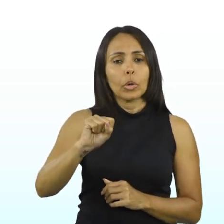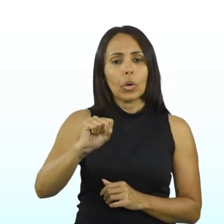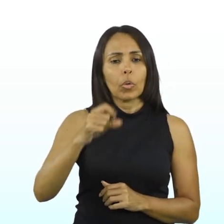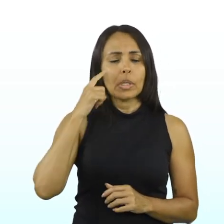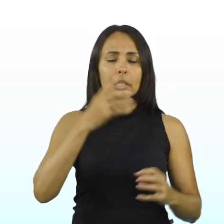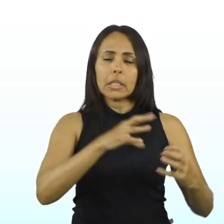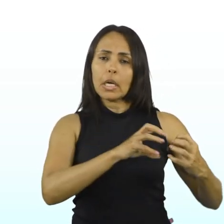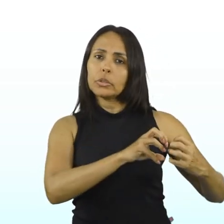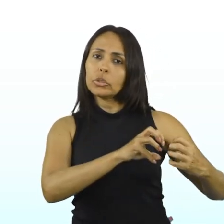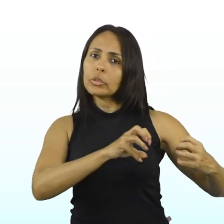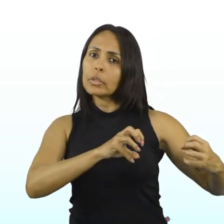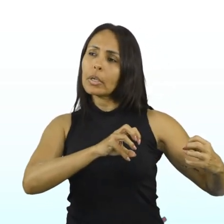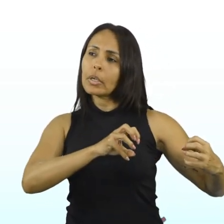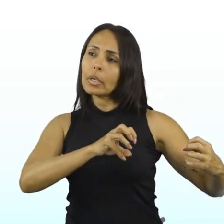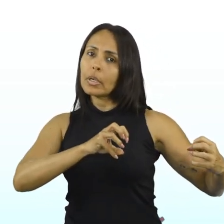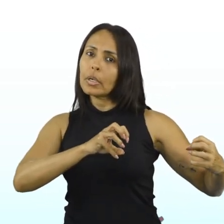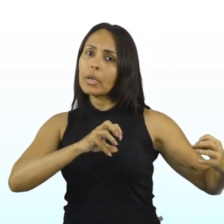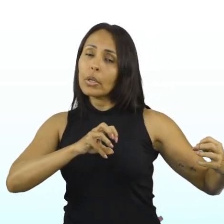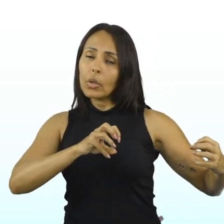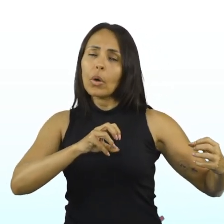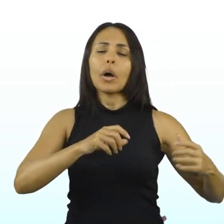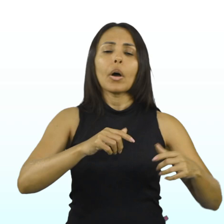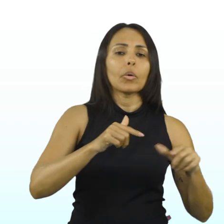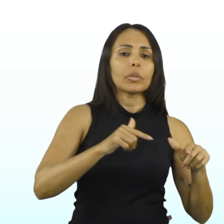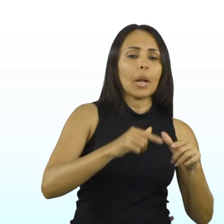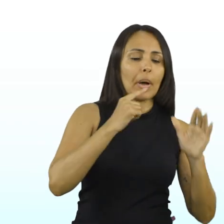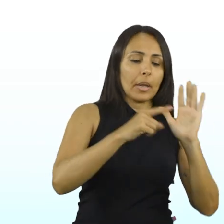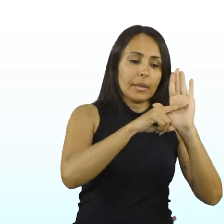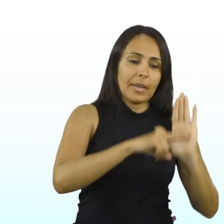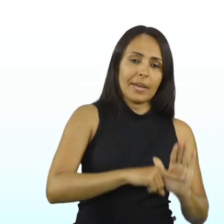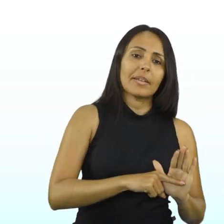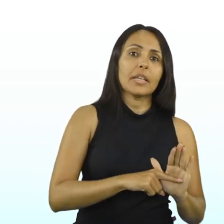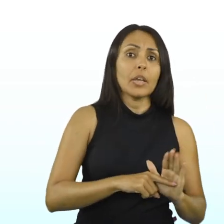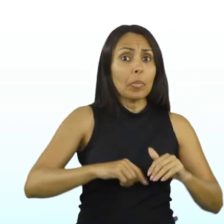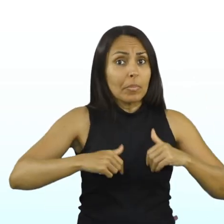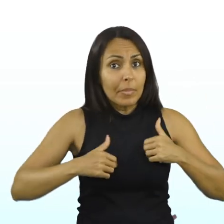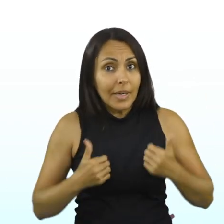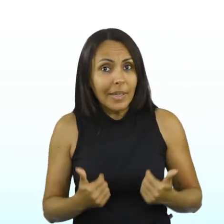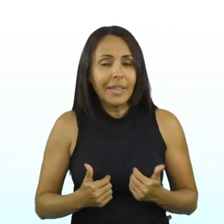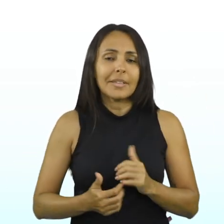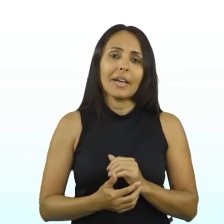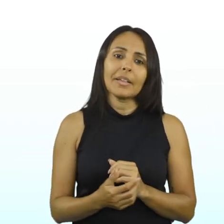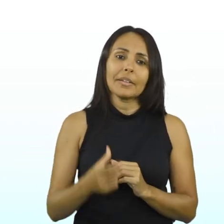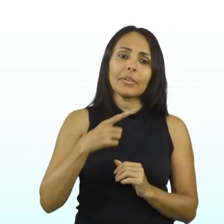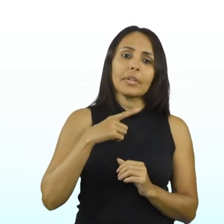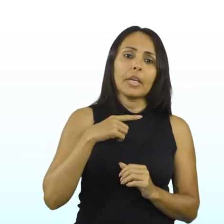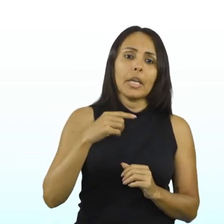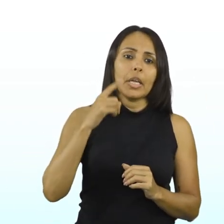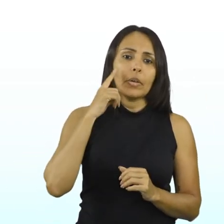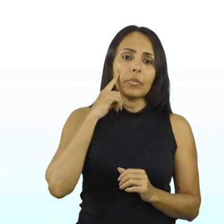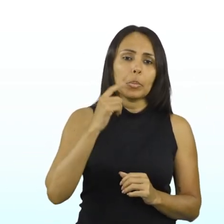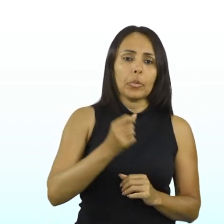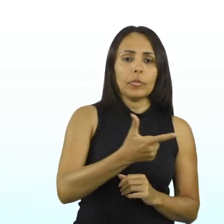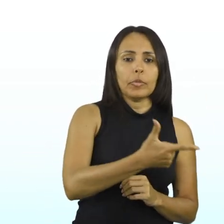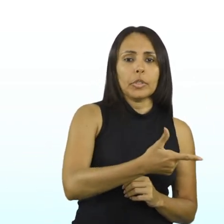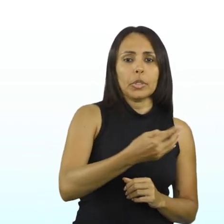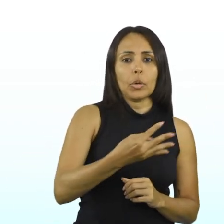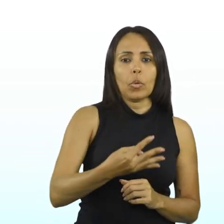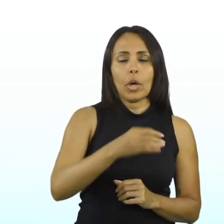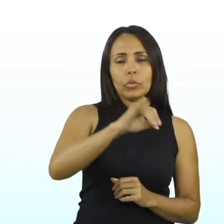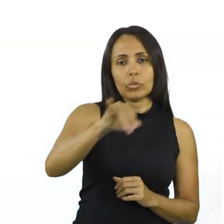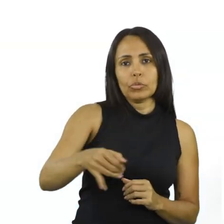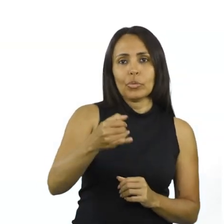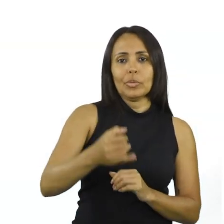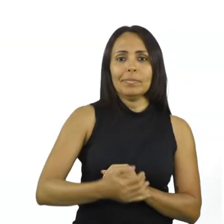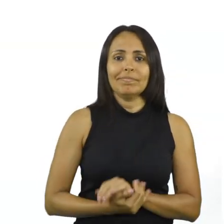ele está esticando a mola, o trabalho é negativo. Belezinha? Então temos aí menos 24